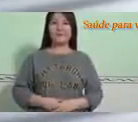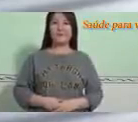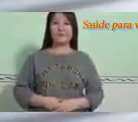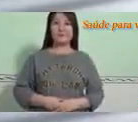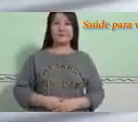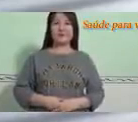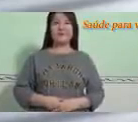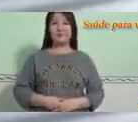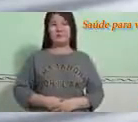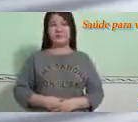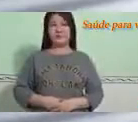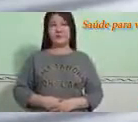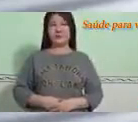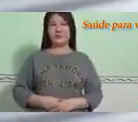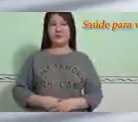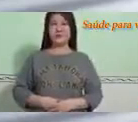acurtastepraxabrsha, acento agudo,